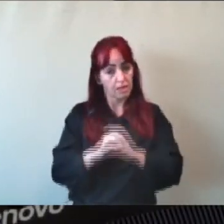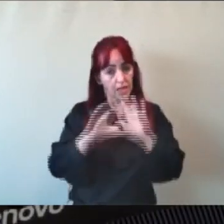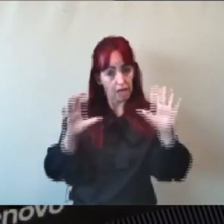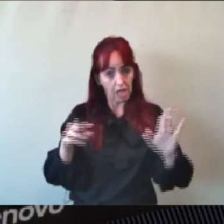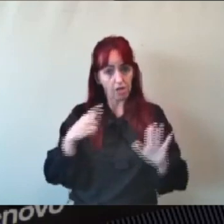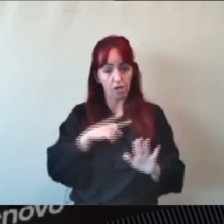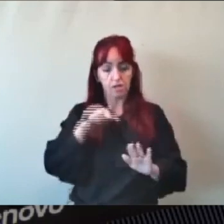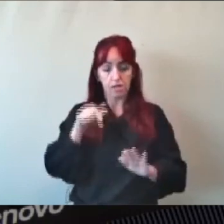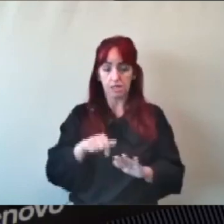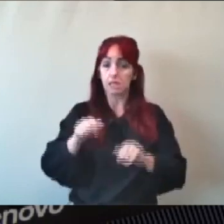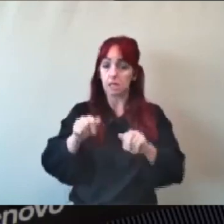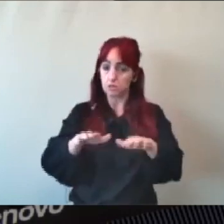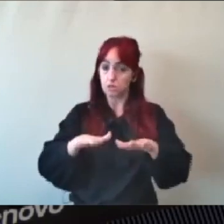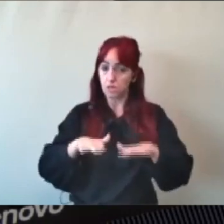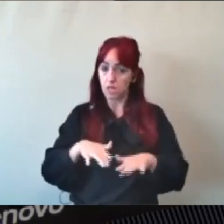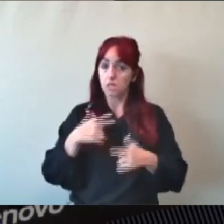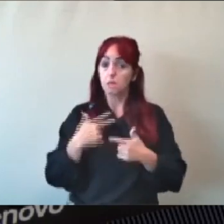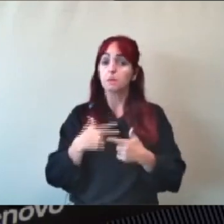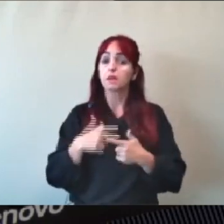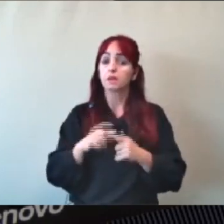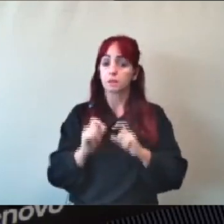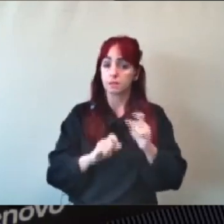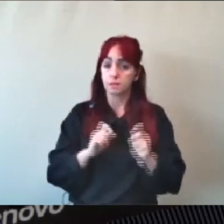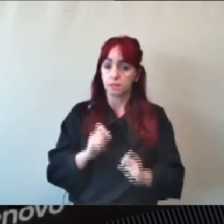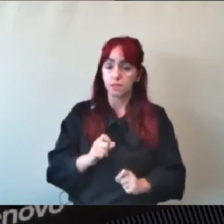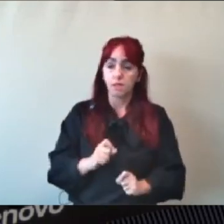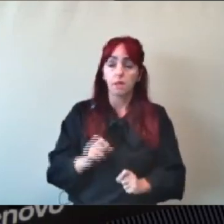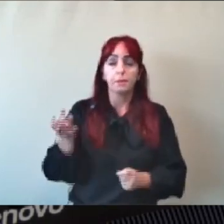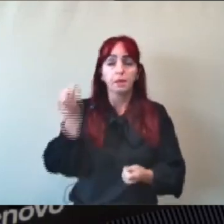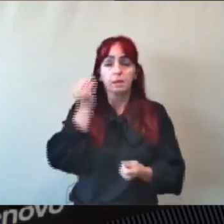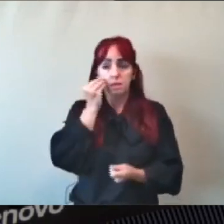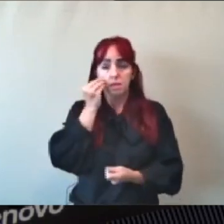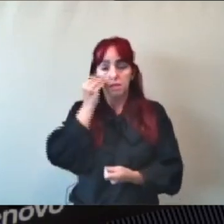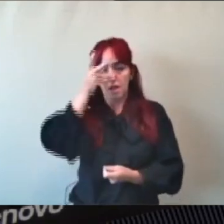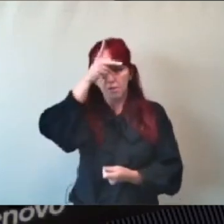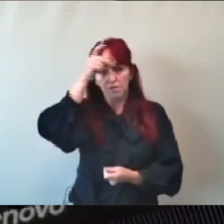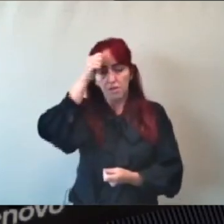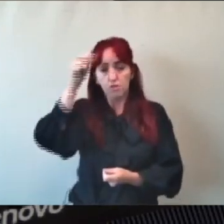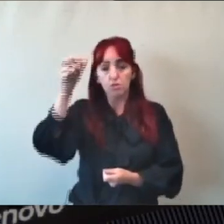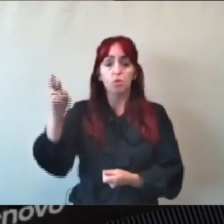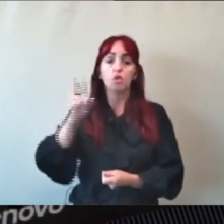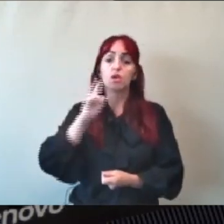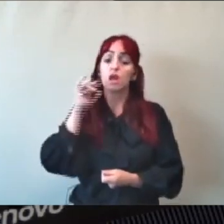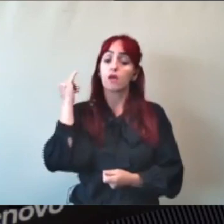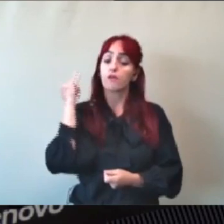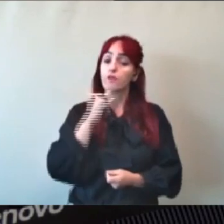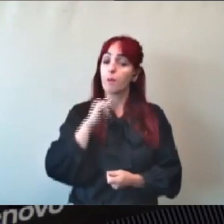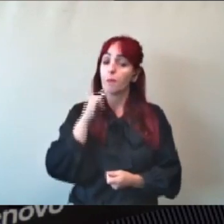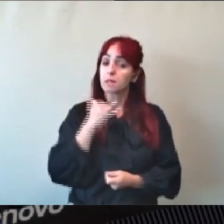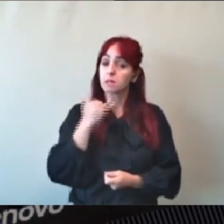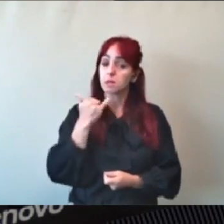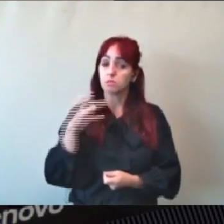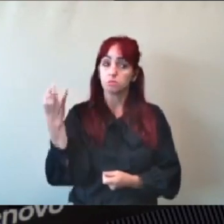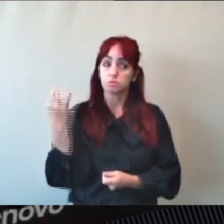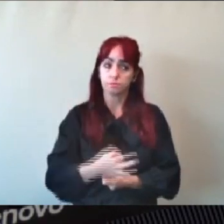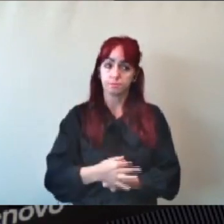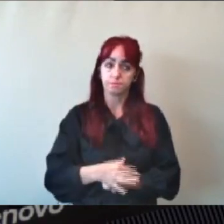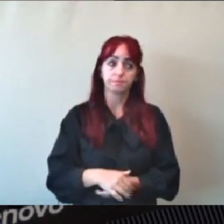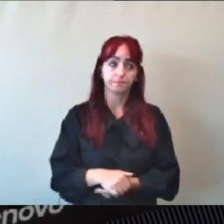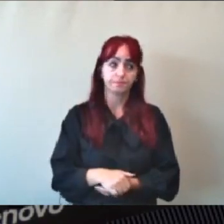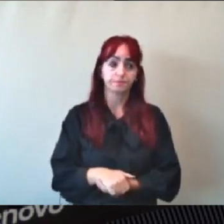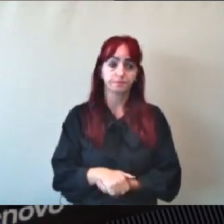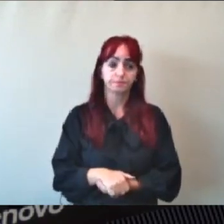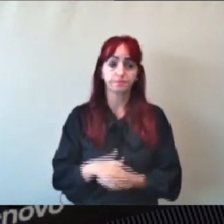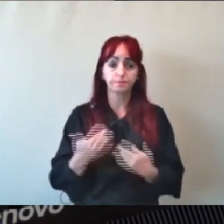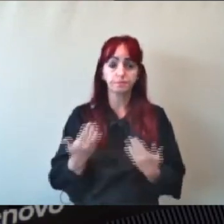audiência pública, para buscar, através da prefeitura, uma informação precisa sobre isso, né? Na verdade,